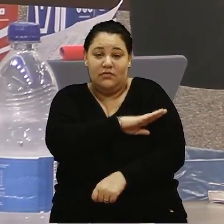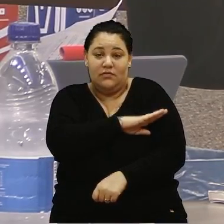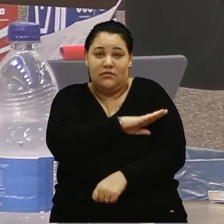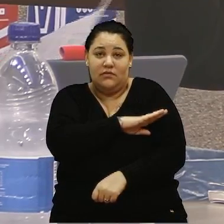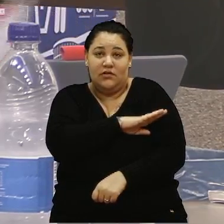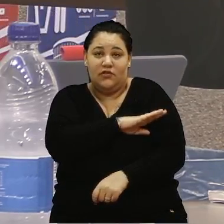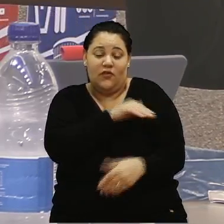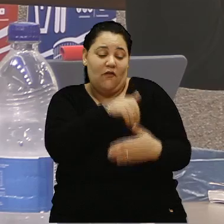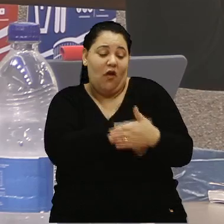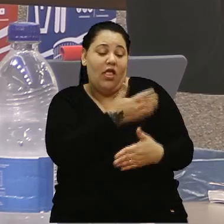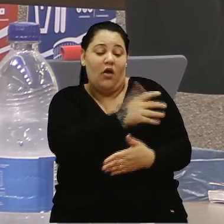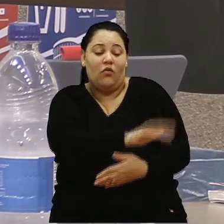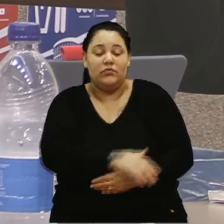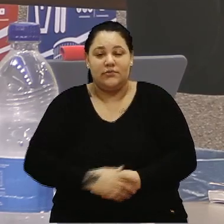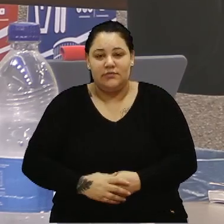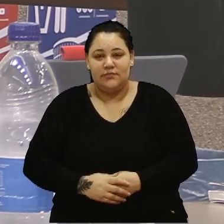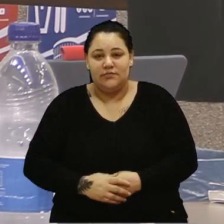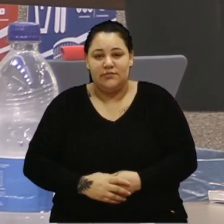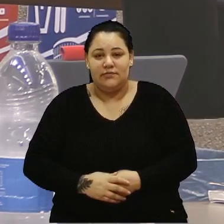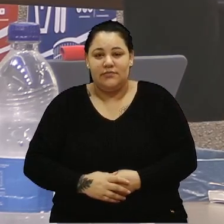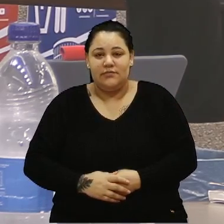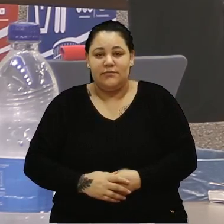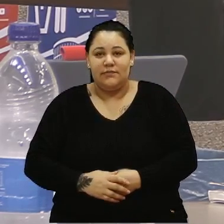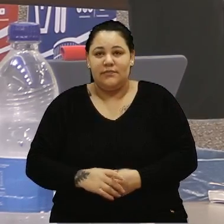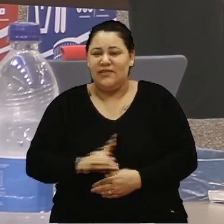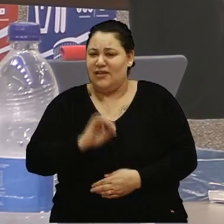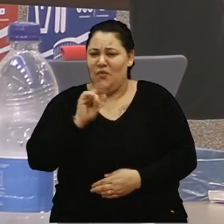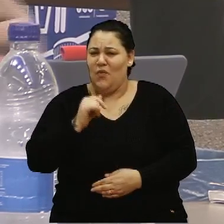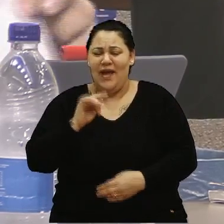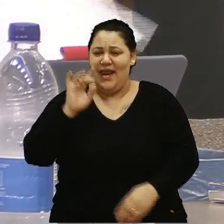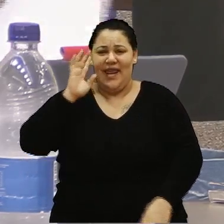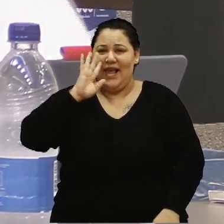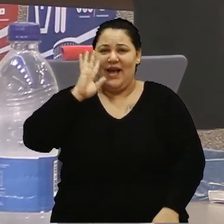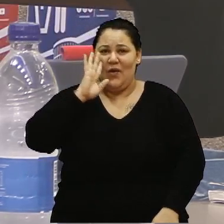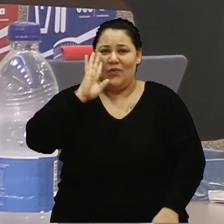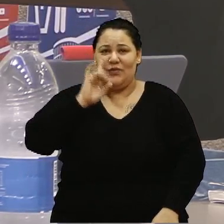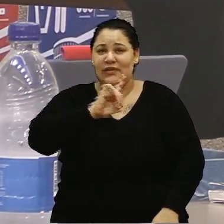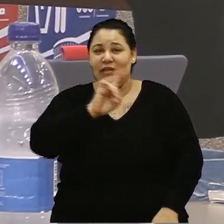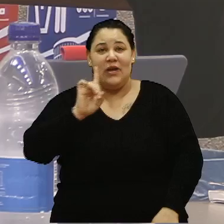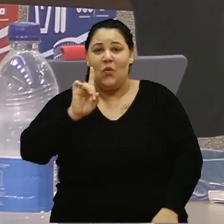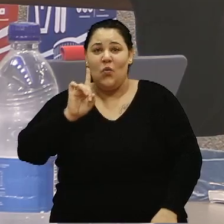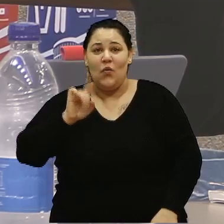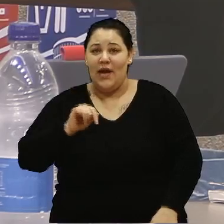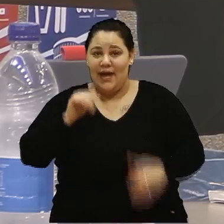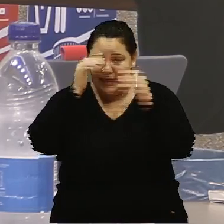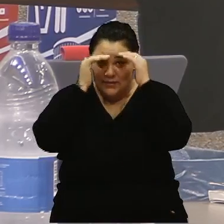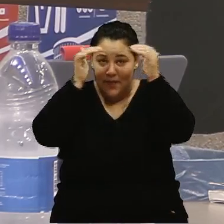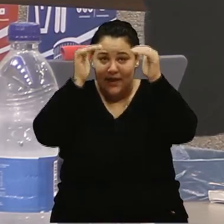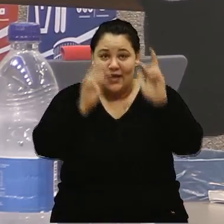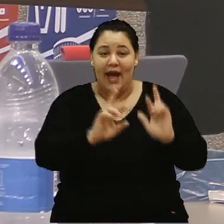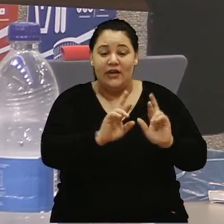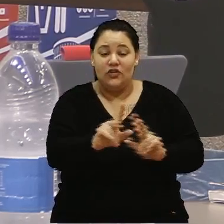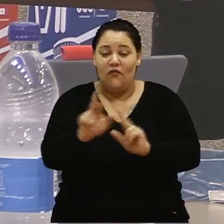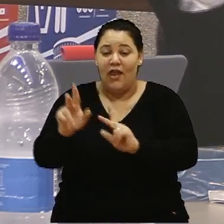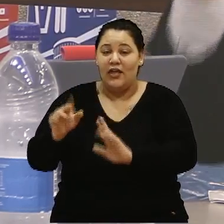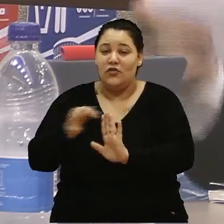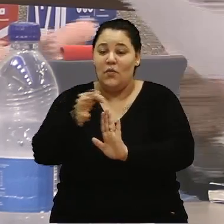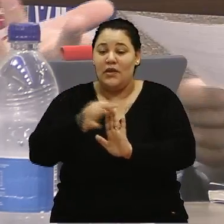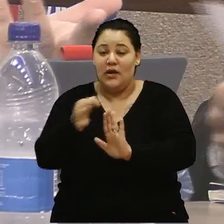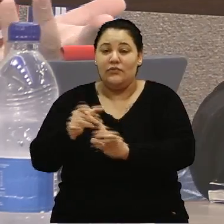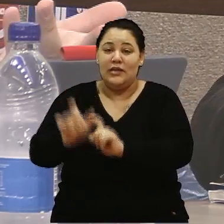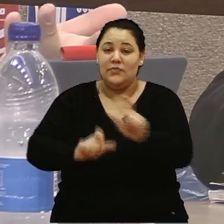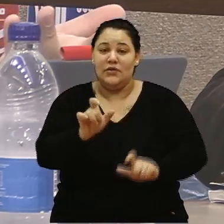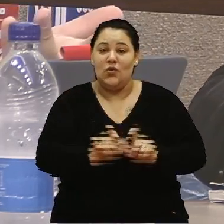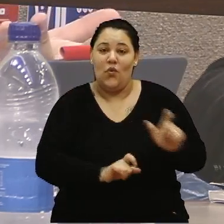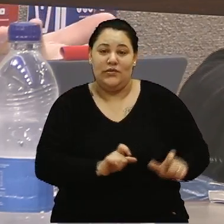contra. Isso não me parece equidade. E quando a gente